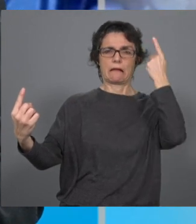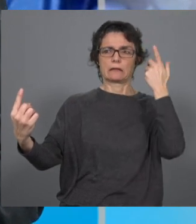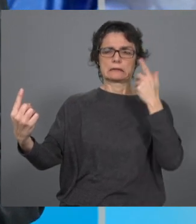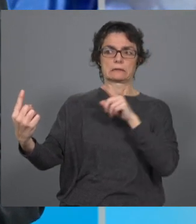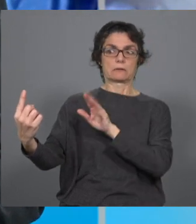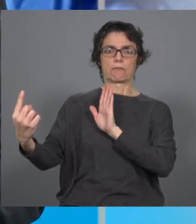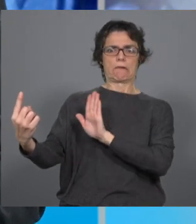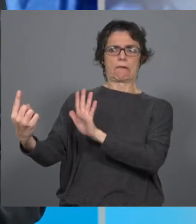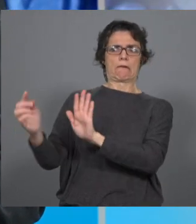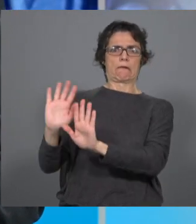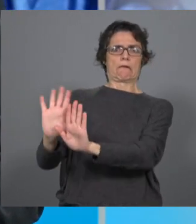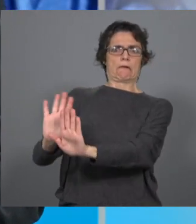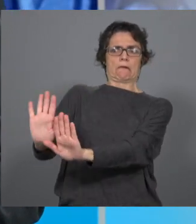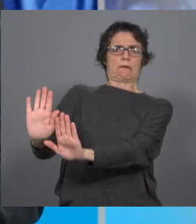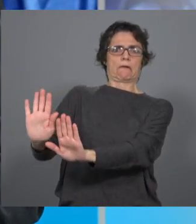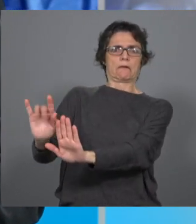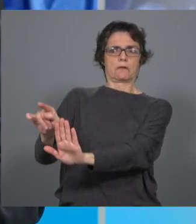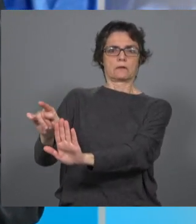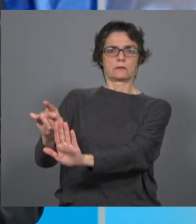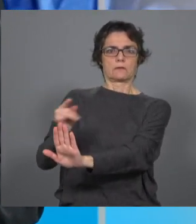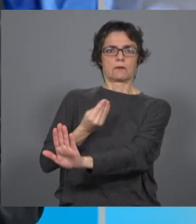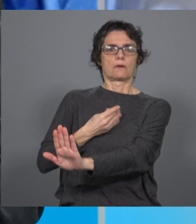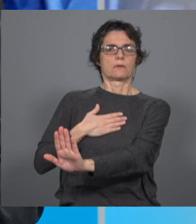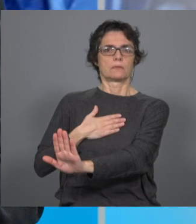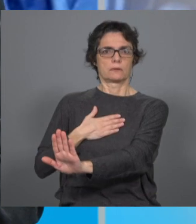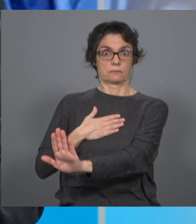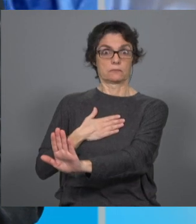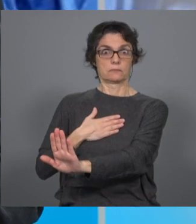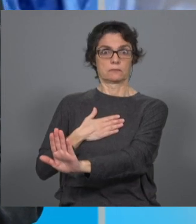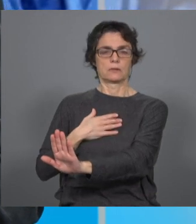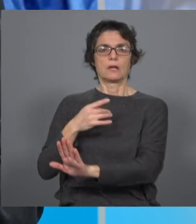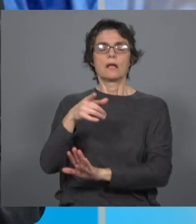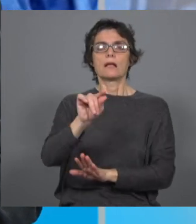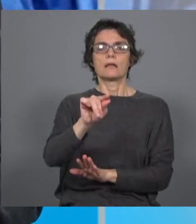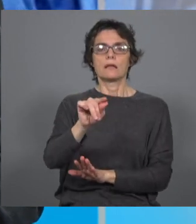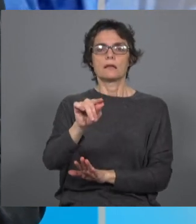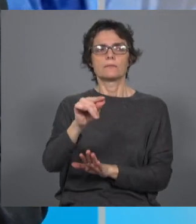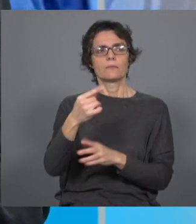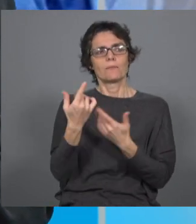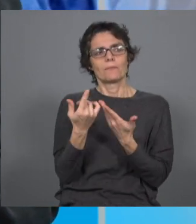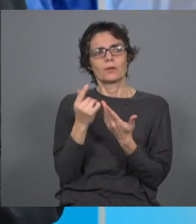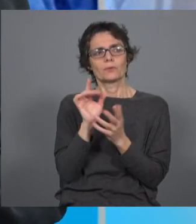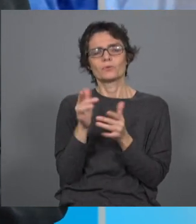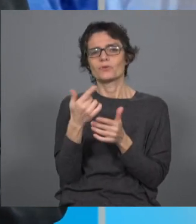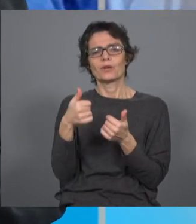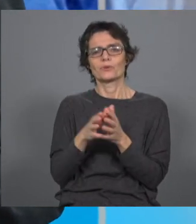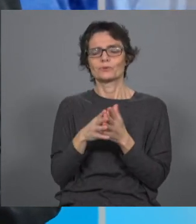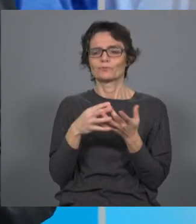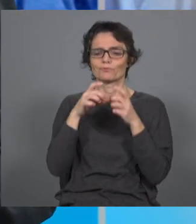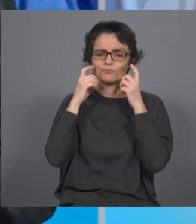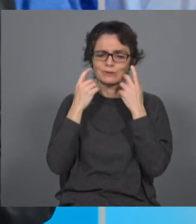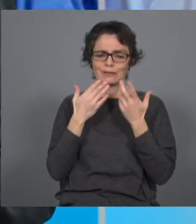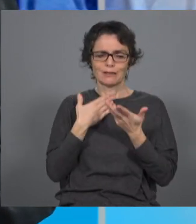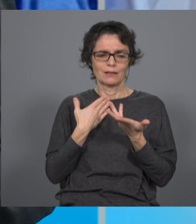lado, eu acho que todos nós sofremos com esta situação, nós sentimos o incómodo. Estou-me a lembrar, por exemplo, no tempo quente,